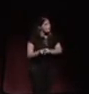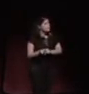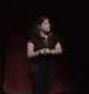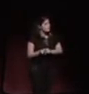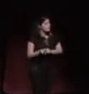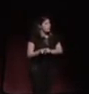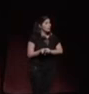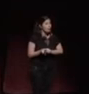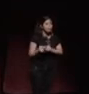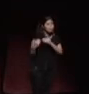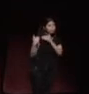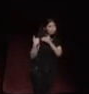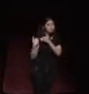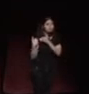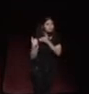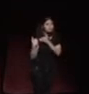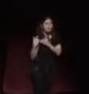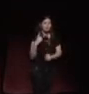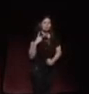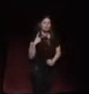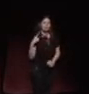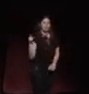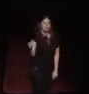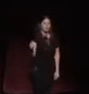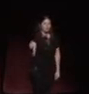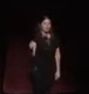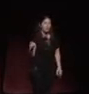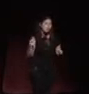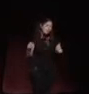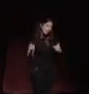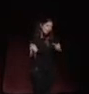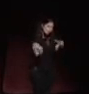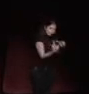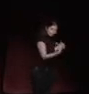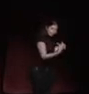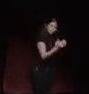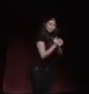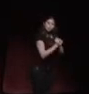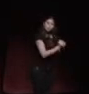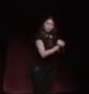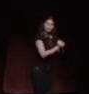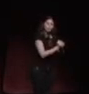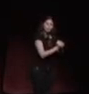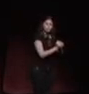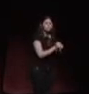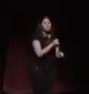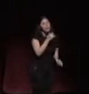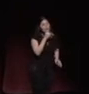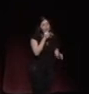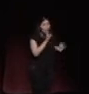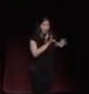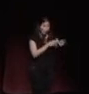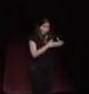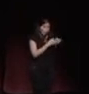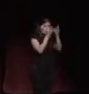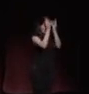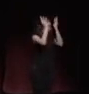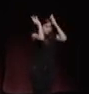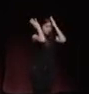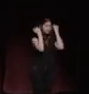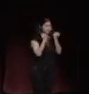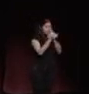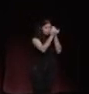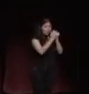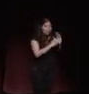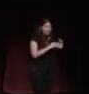implicações no trabalho da escola, que eles também façam parte dessa comunidade. As comunidades indígenas ensinam para a